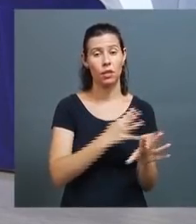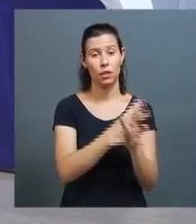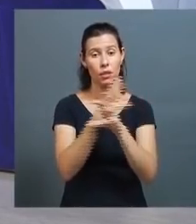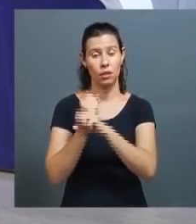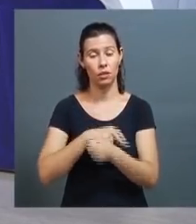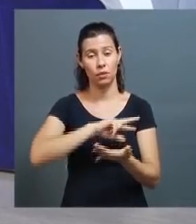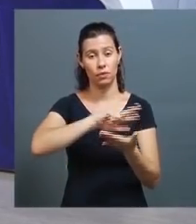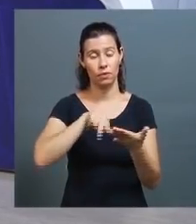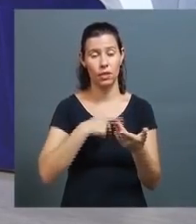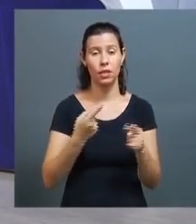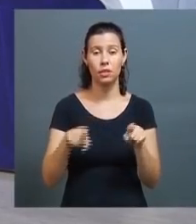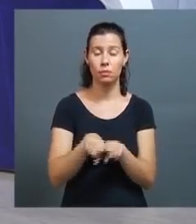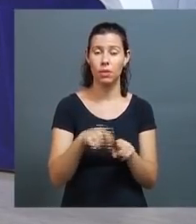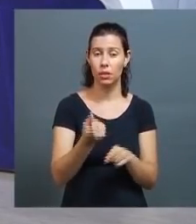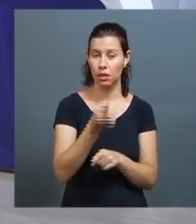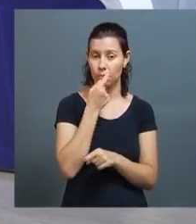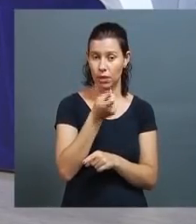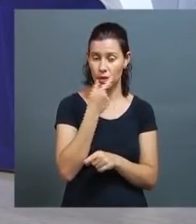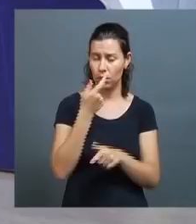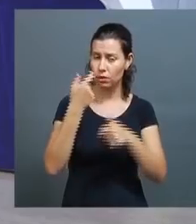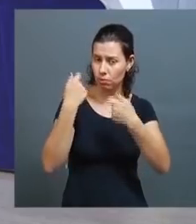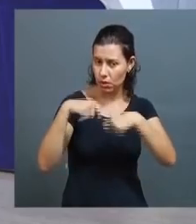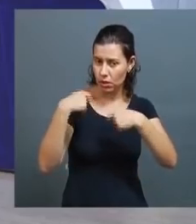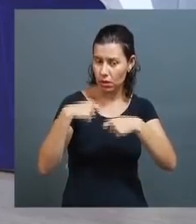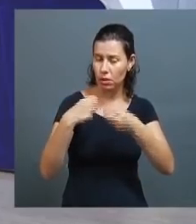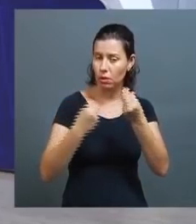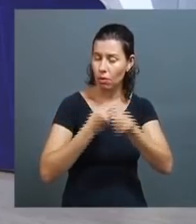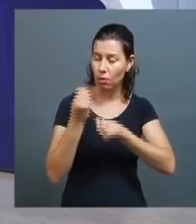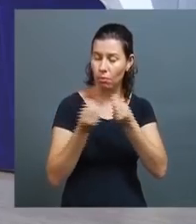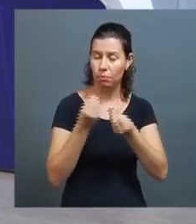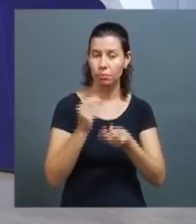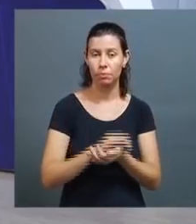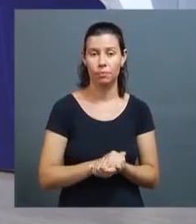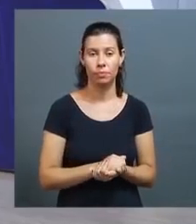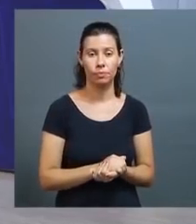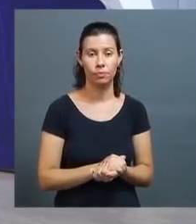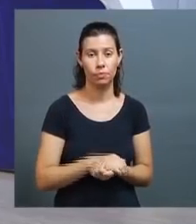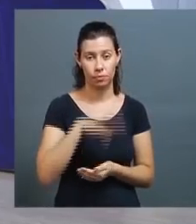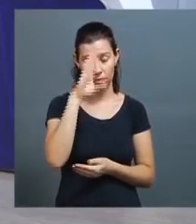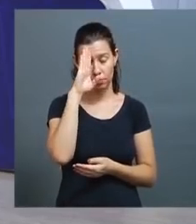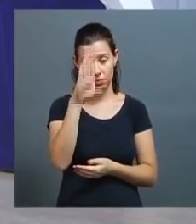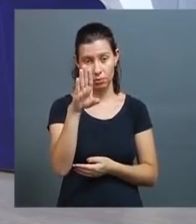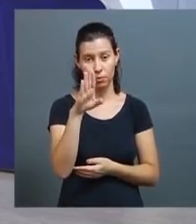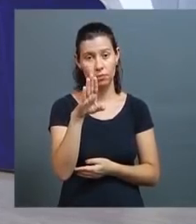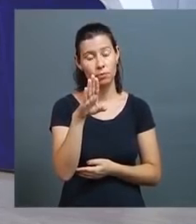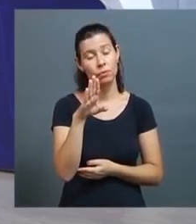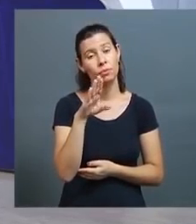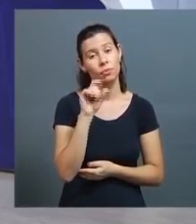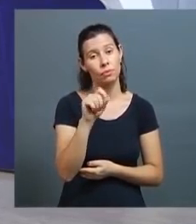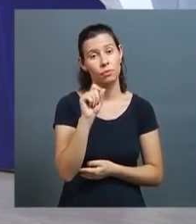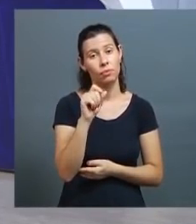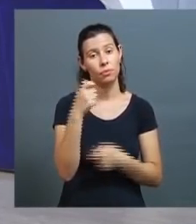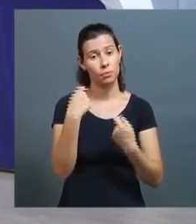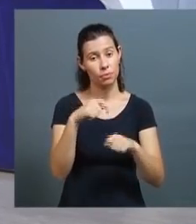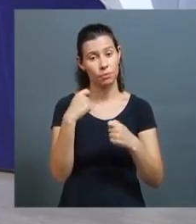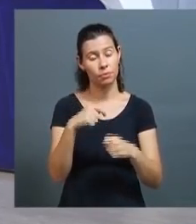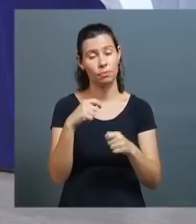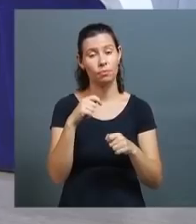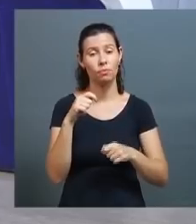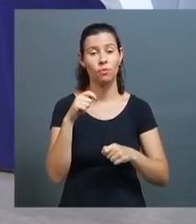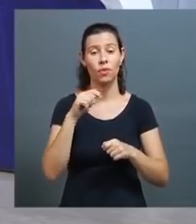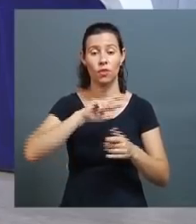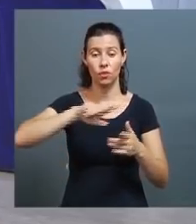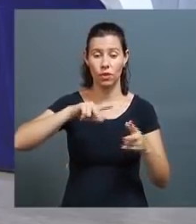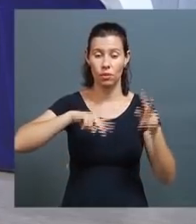Uhum. Em relação a medicamentos, sempre é necessário o uso de medicamentos, doutora Nívia, ou não? Eu acho que o principal é pensar que precisa de múltiplos olhares.